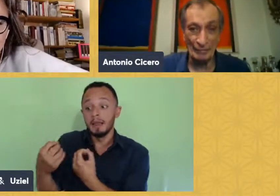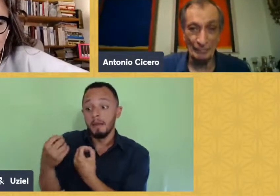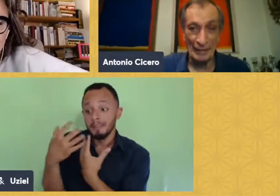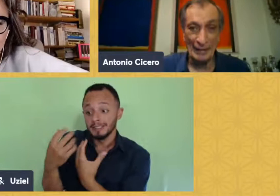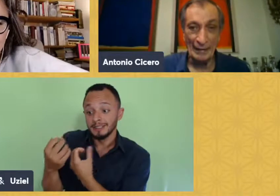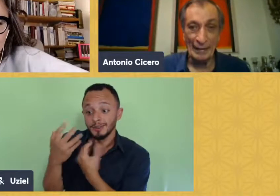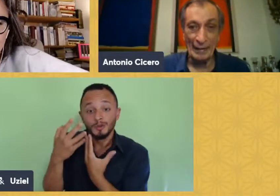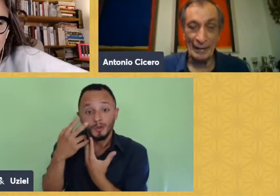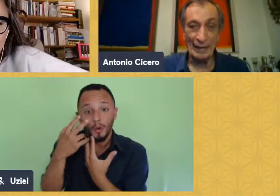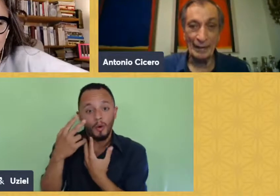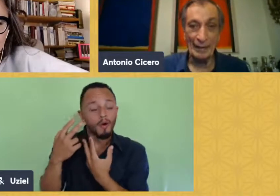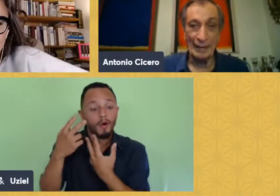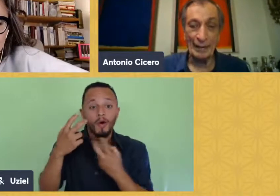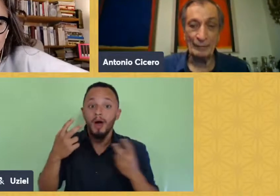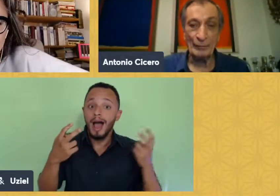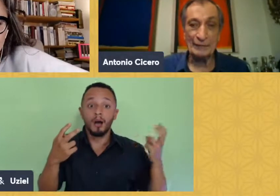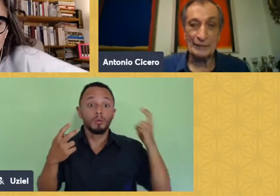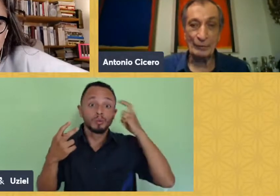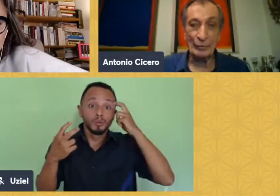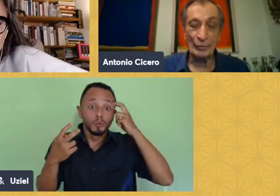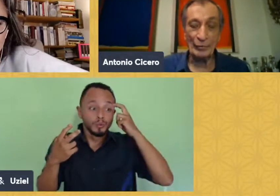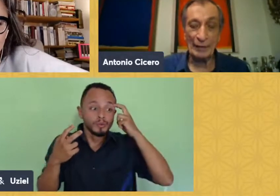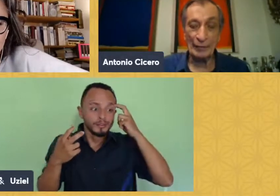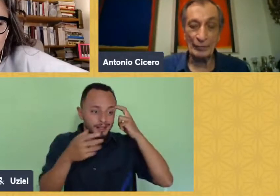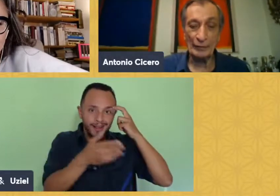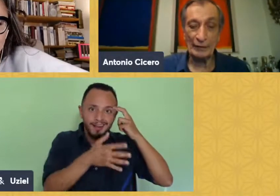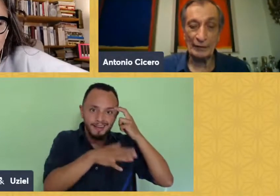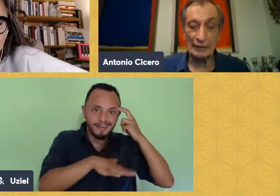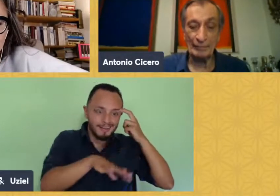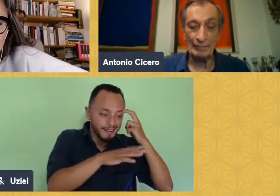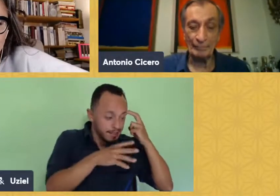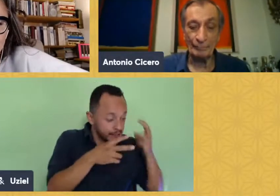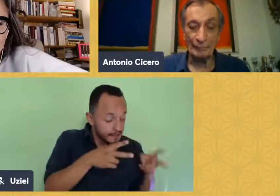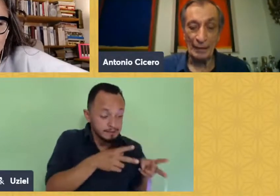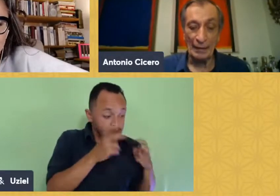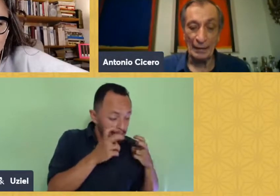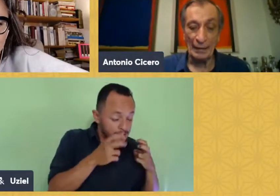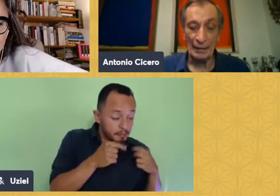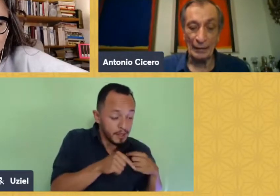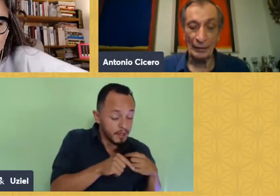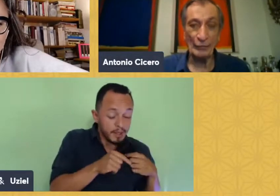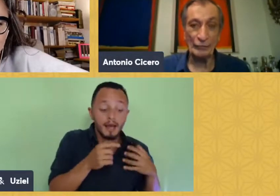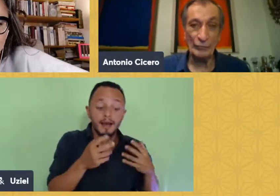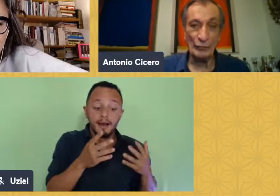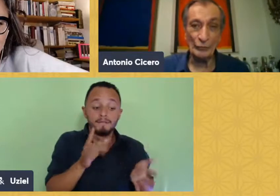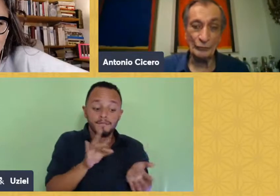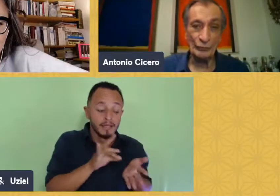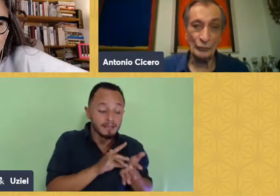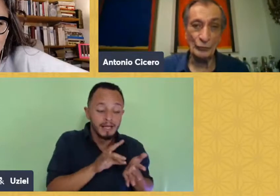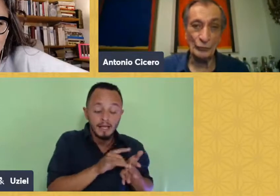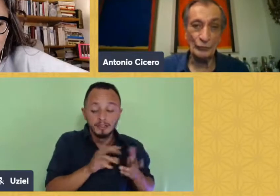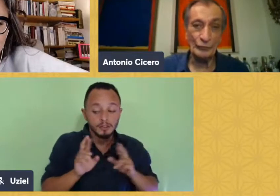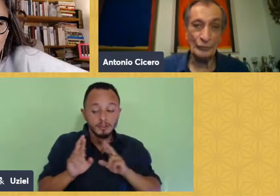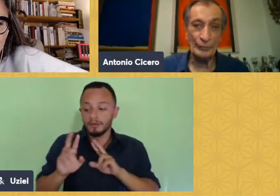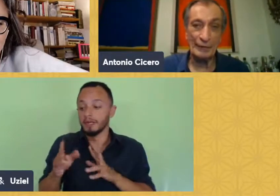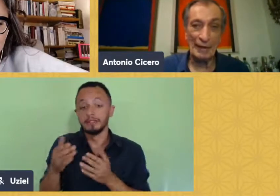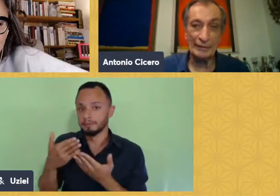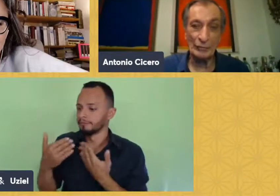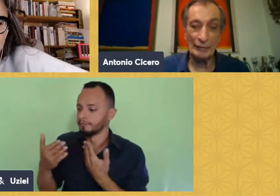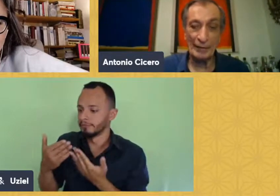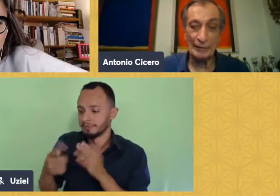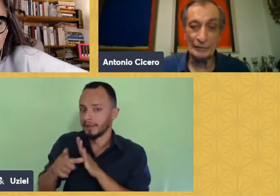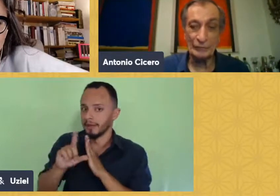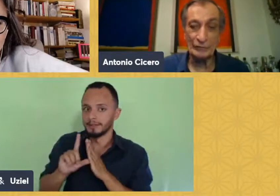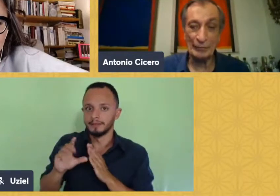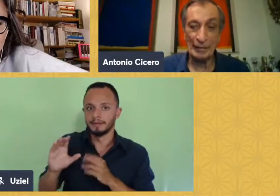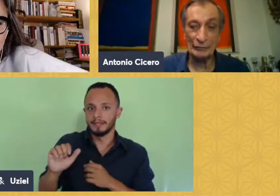geral. Por exemplo, eu me lembro que eu vi um filme aqui